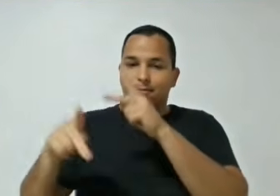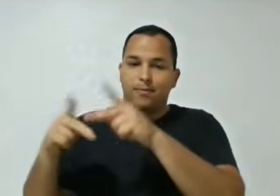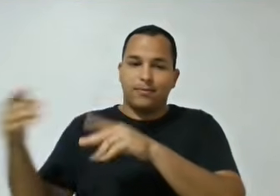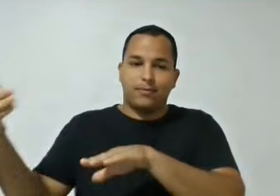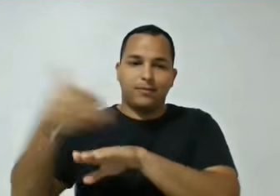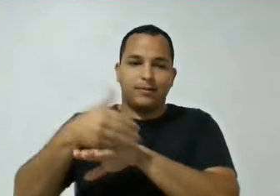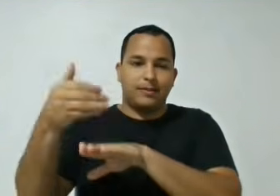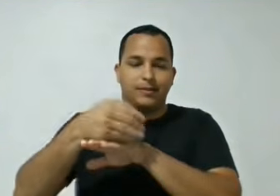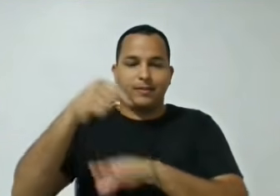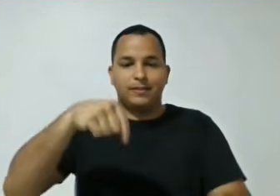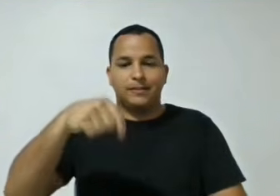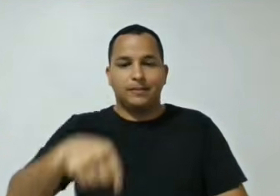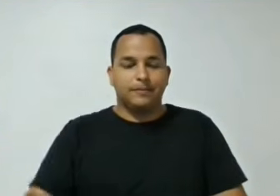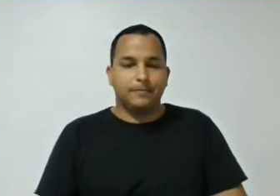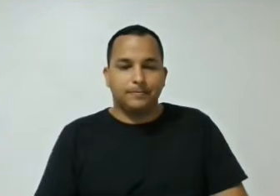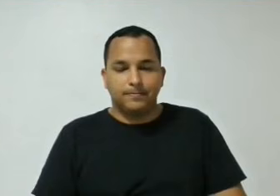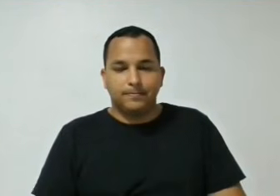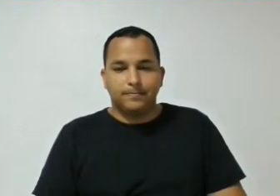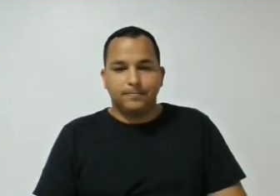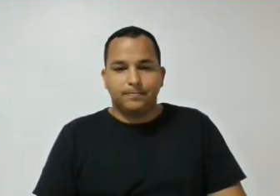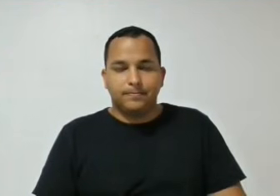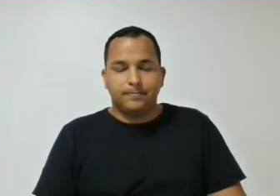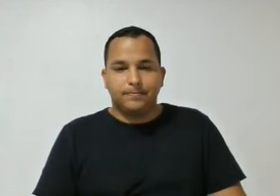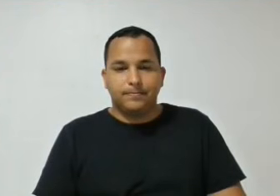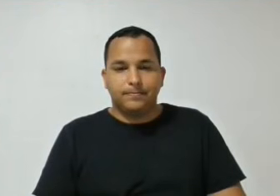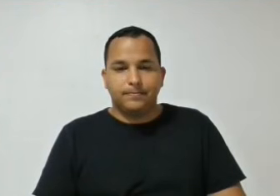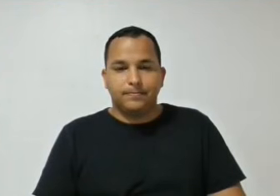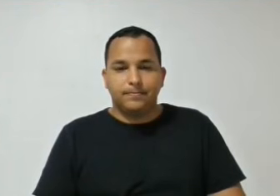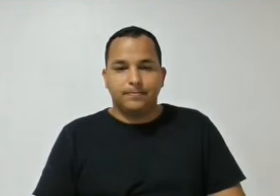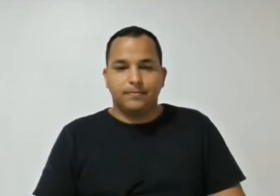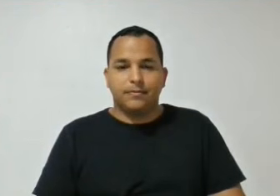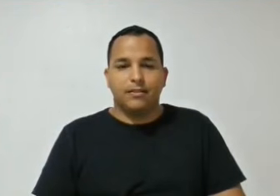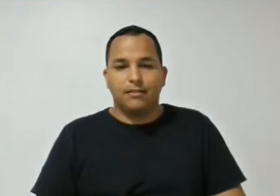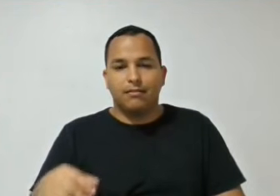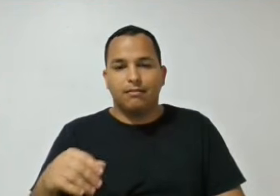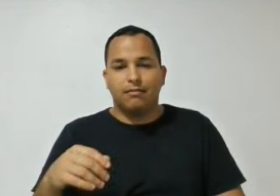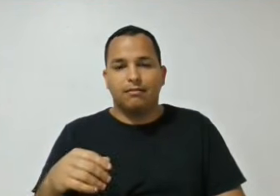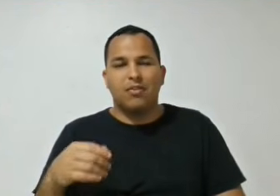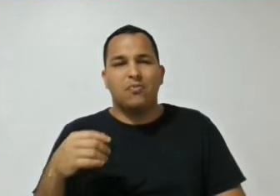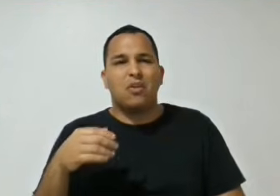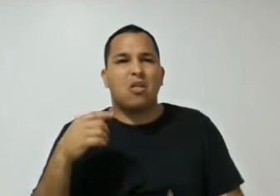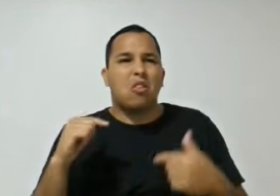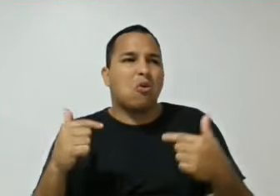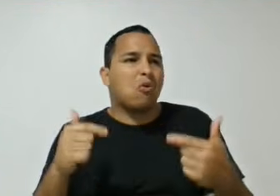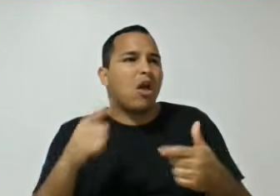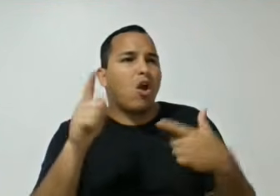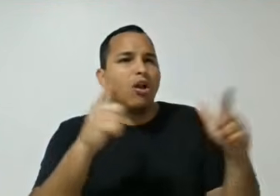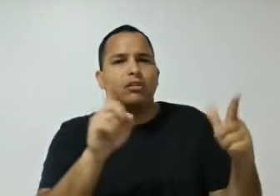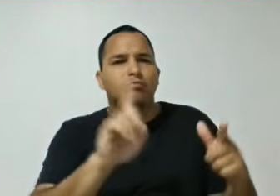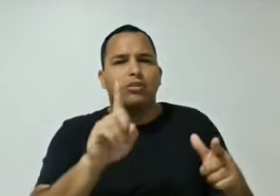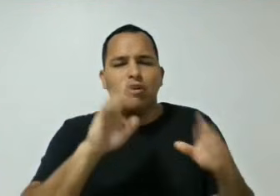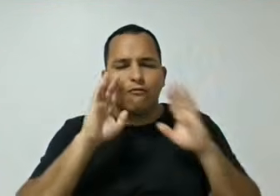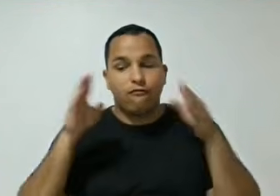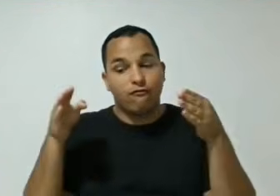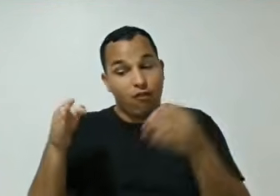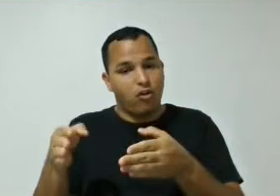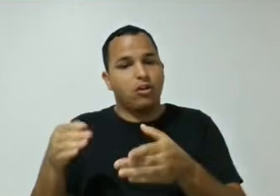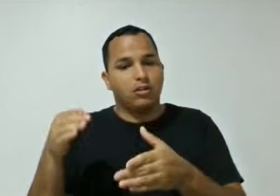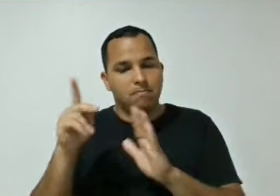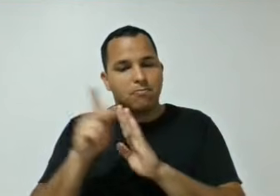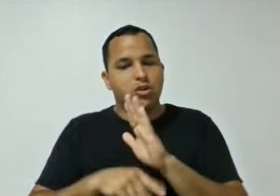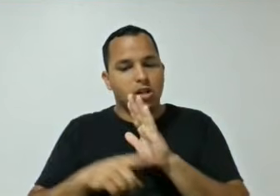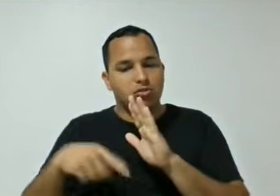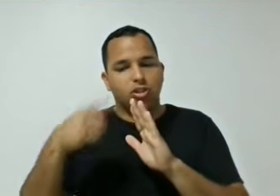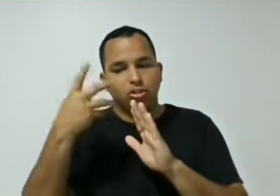unidade. Não vamos reinventar a roda, não, vamos continuar com os projetos que a gente já faz, que são interessantes. A